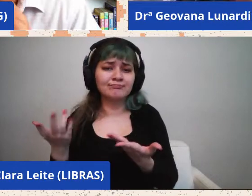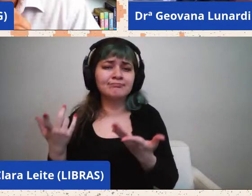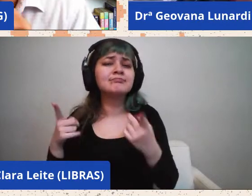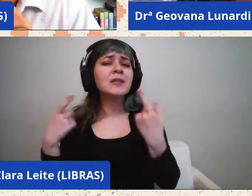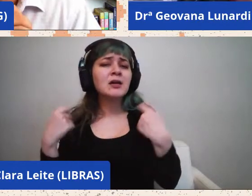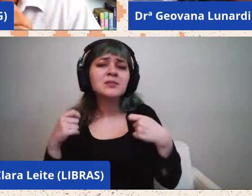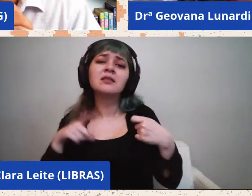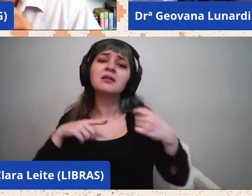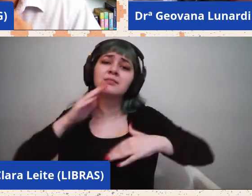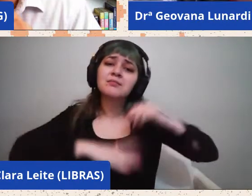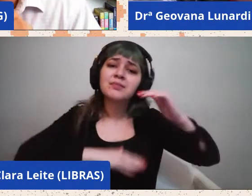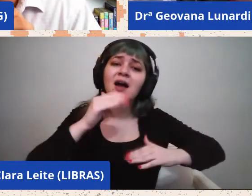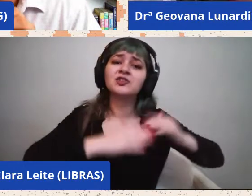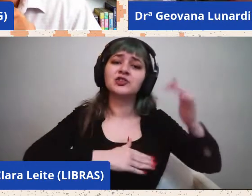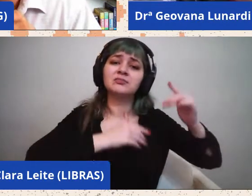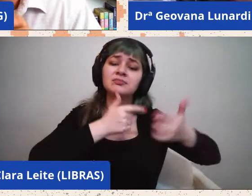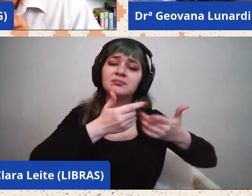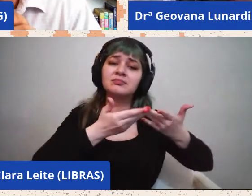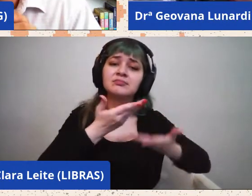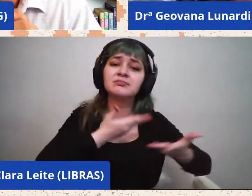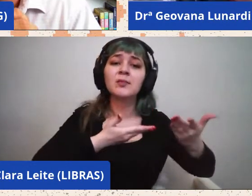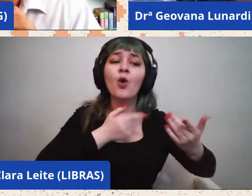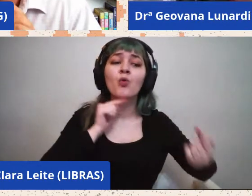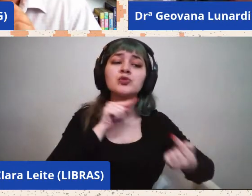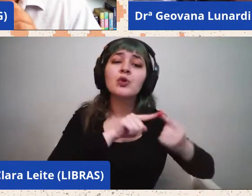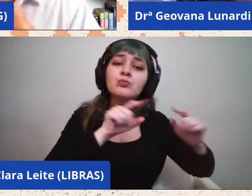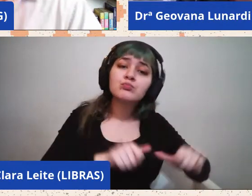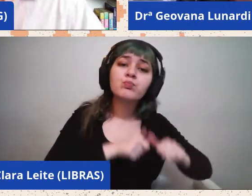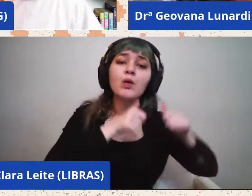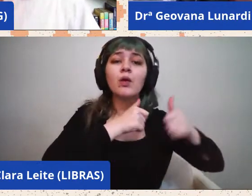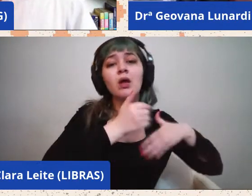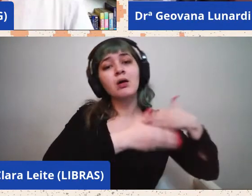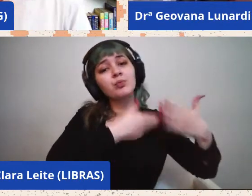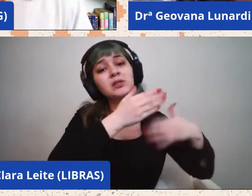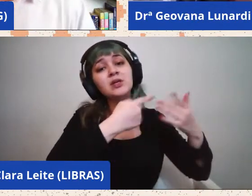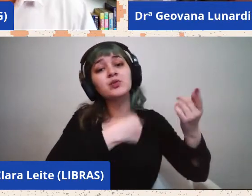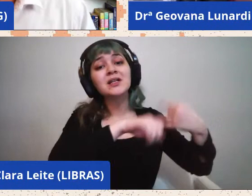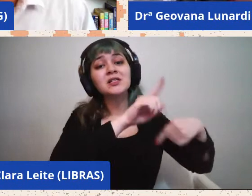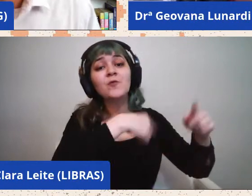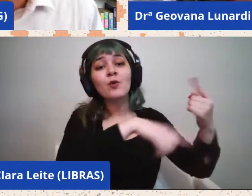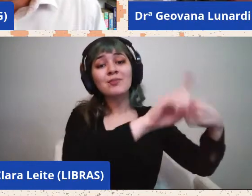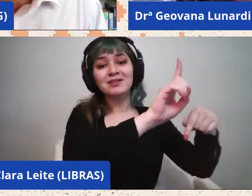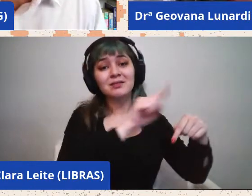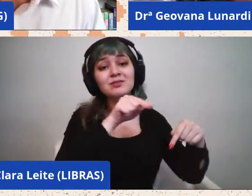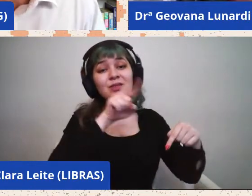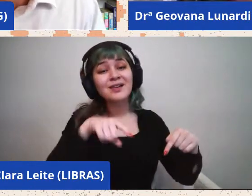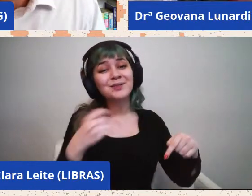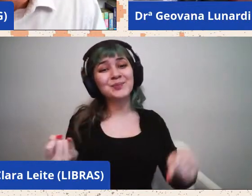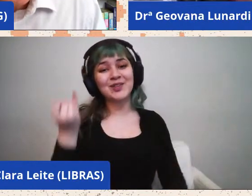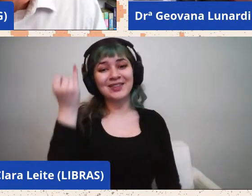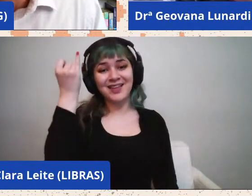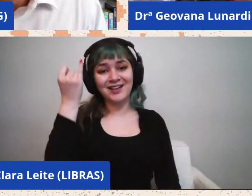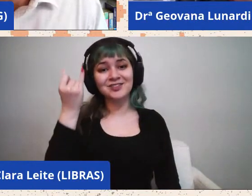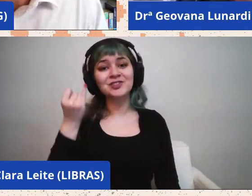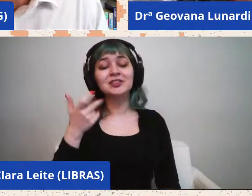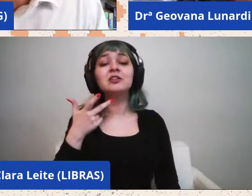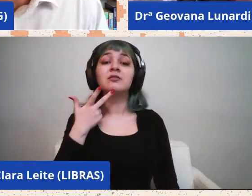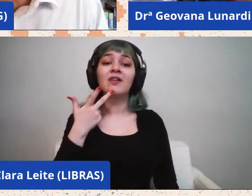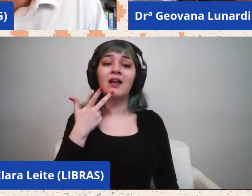serviço mesmo da melhoria dos processos de transformação. Isso é bem importante